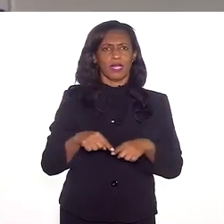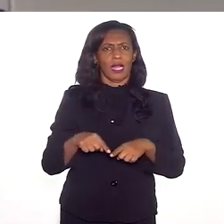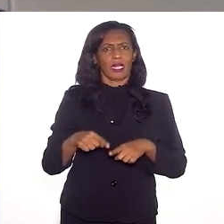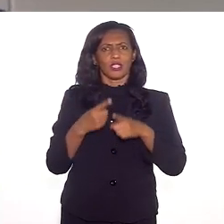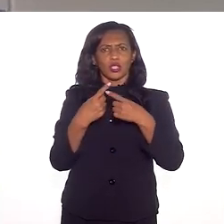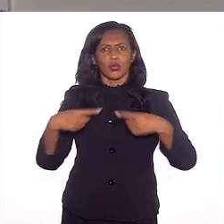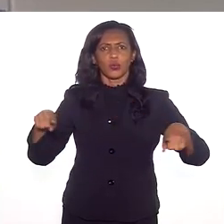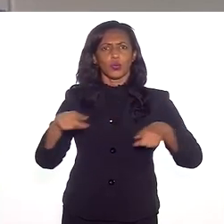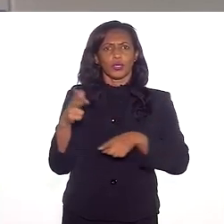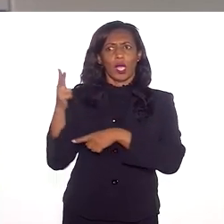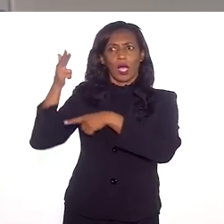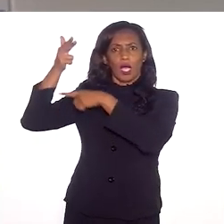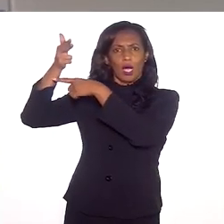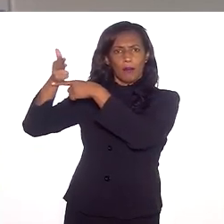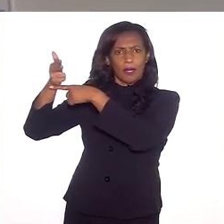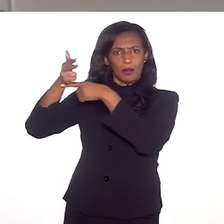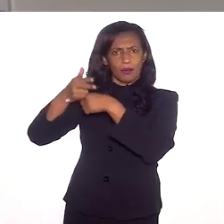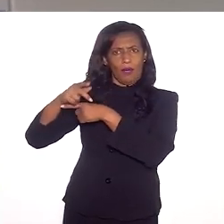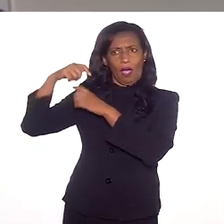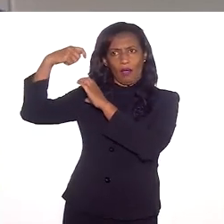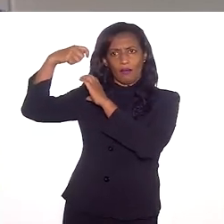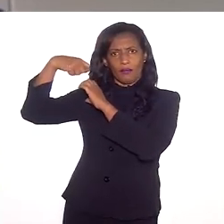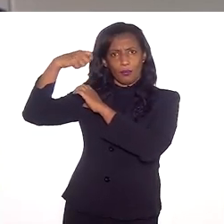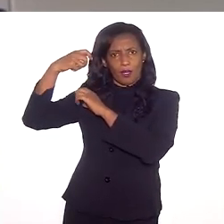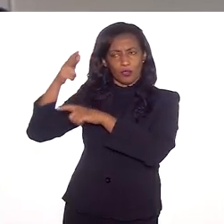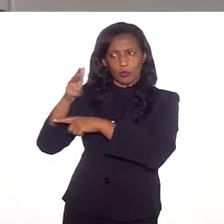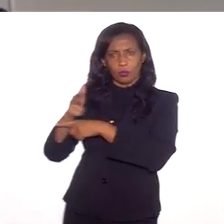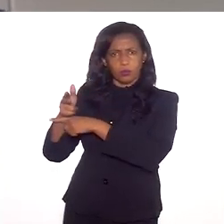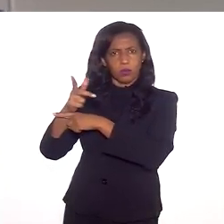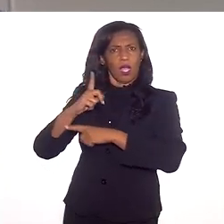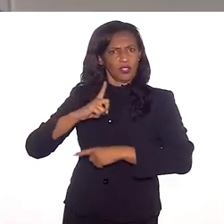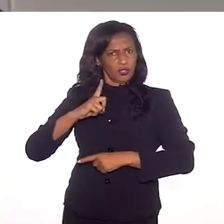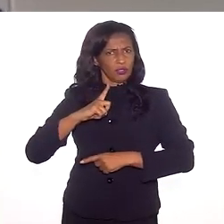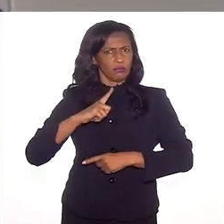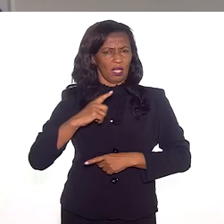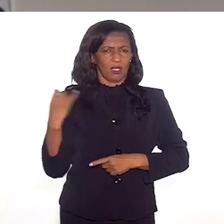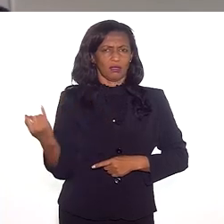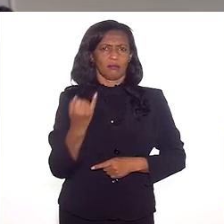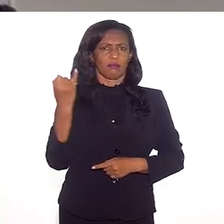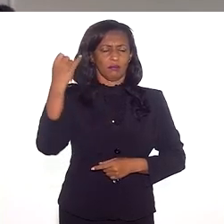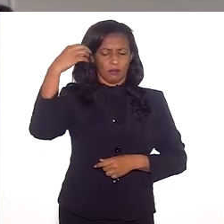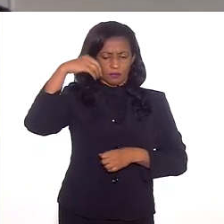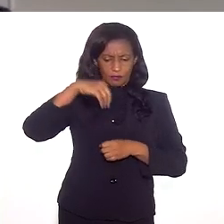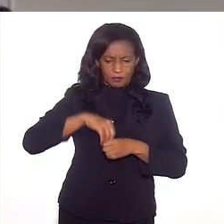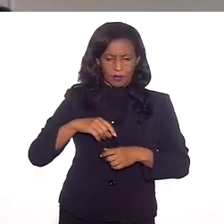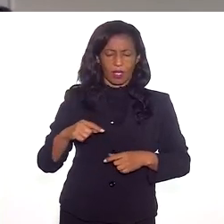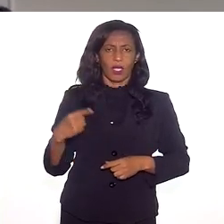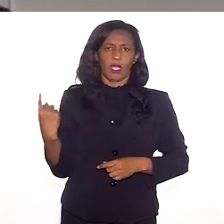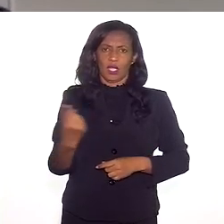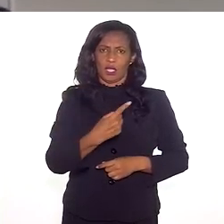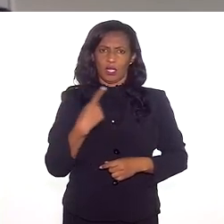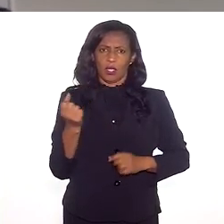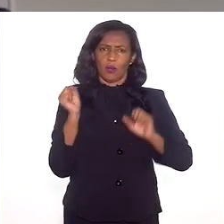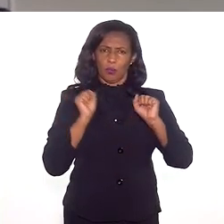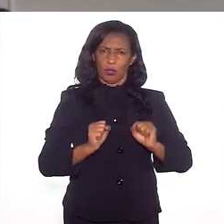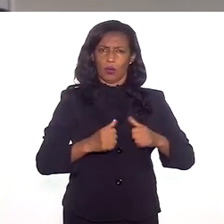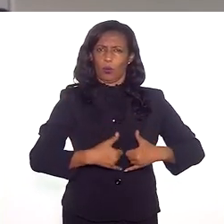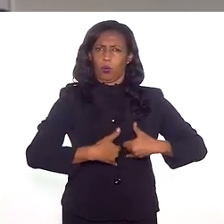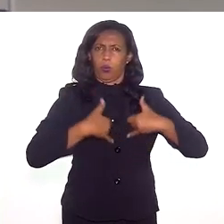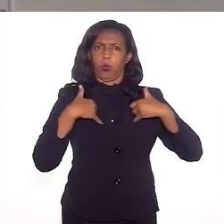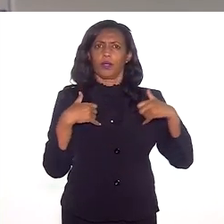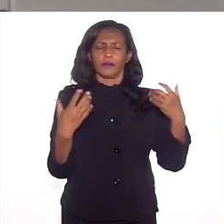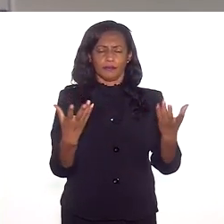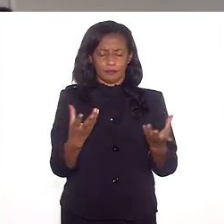de música de câmara do país, né? Então, a gente tem esse patrimônio aqui dentro e do qual nós podemos e devemos nos